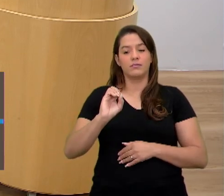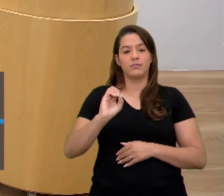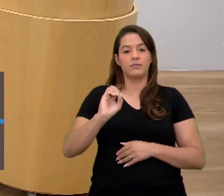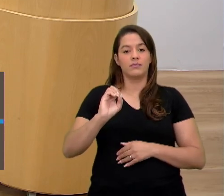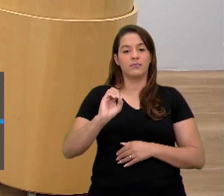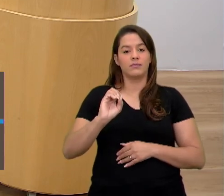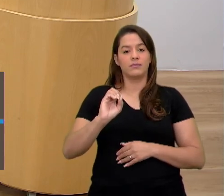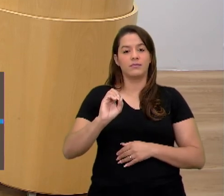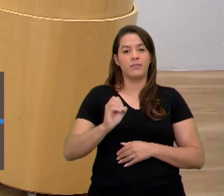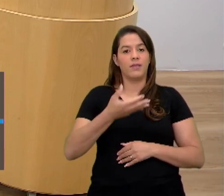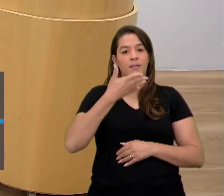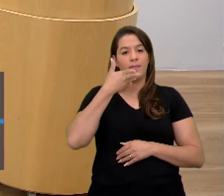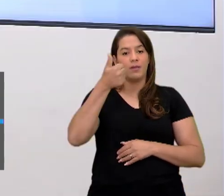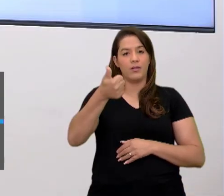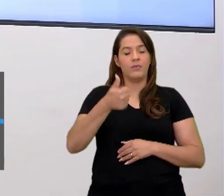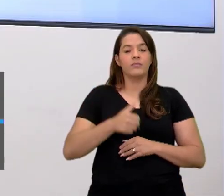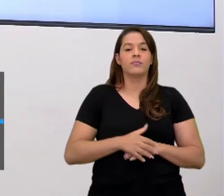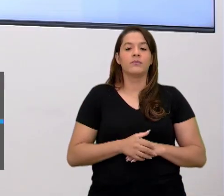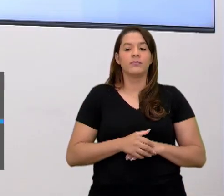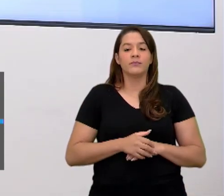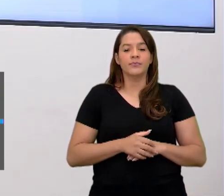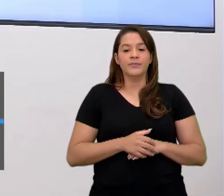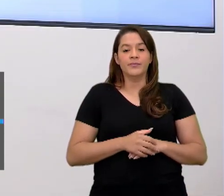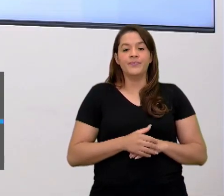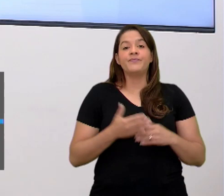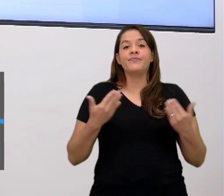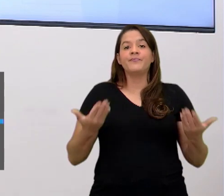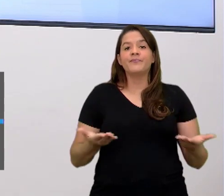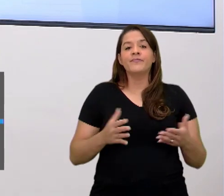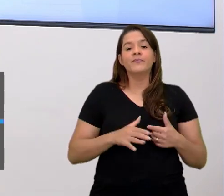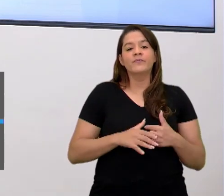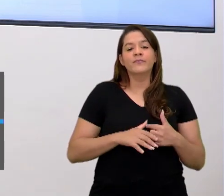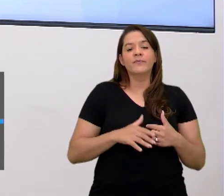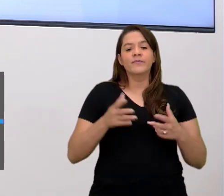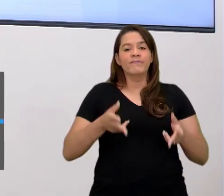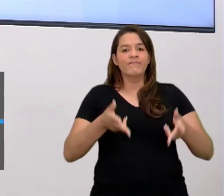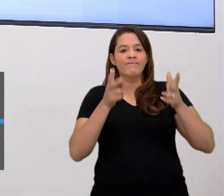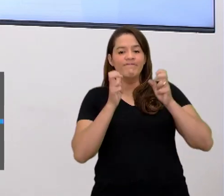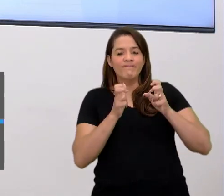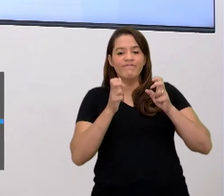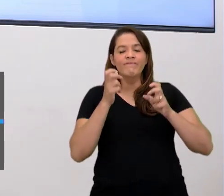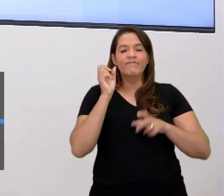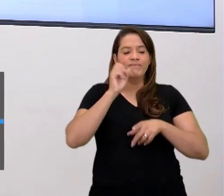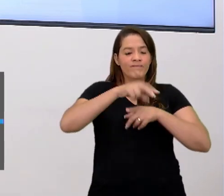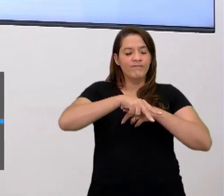O ideal. Beleza. E aí o que a gente vai fazer? Perceba que se eu fosse calcular o índice de